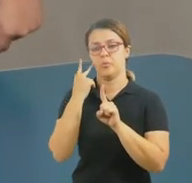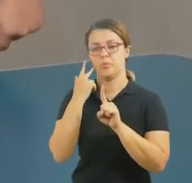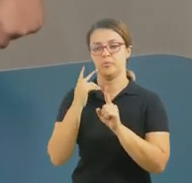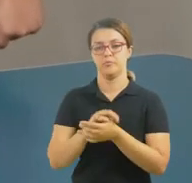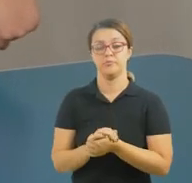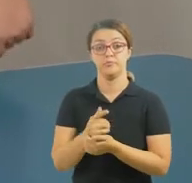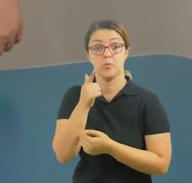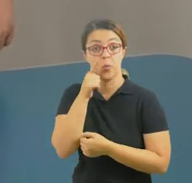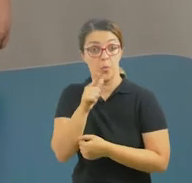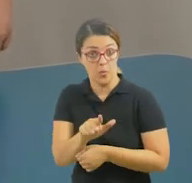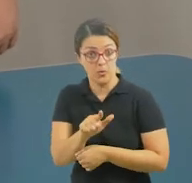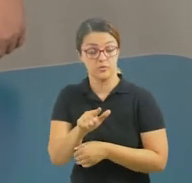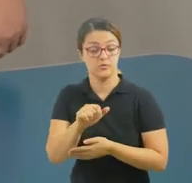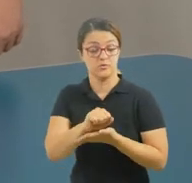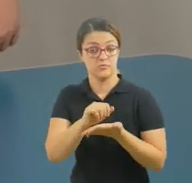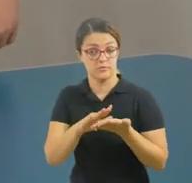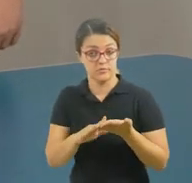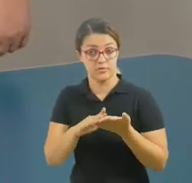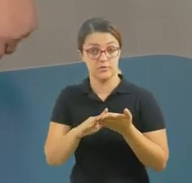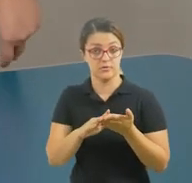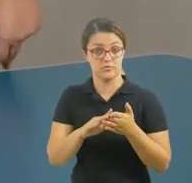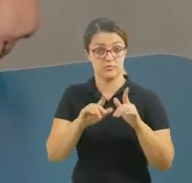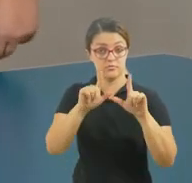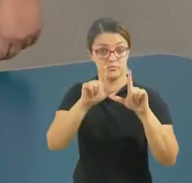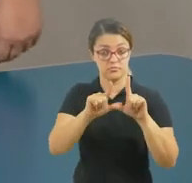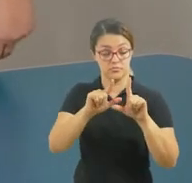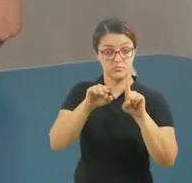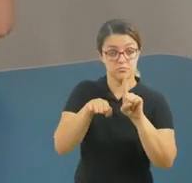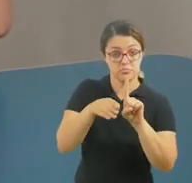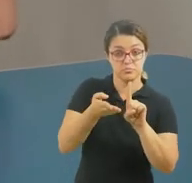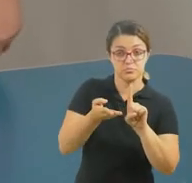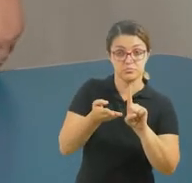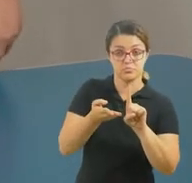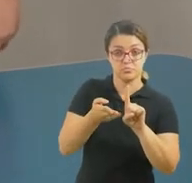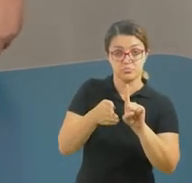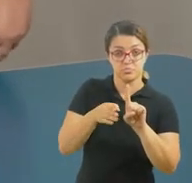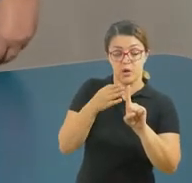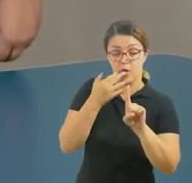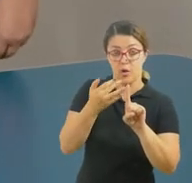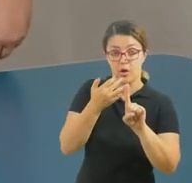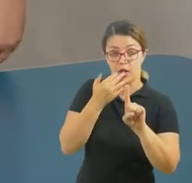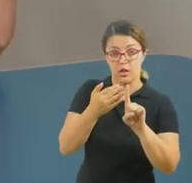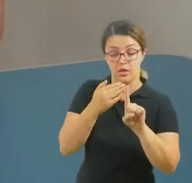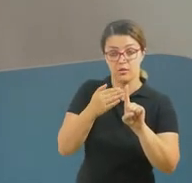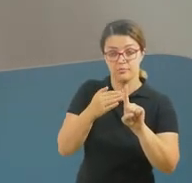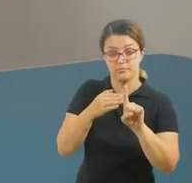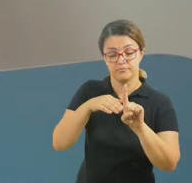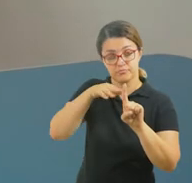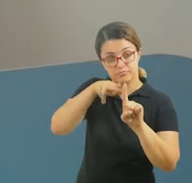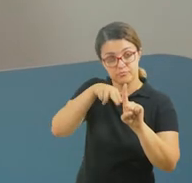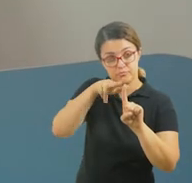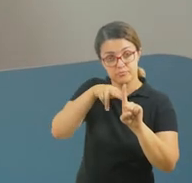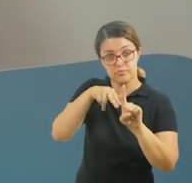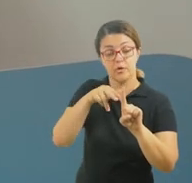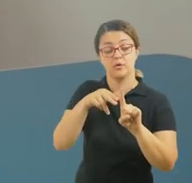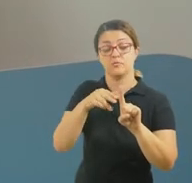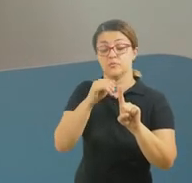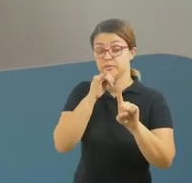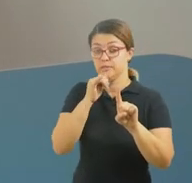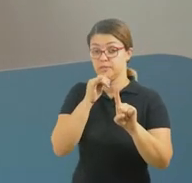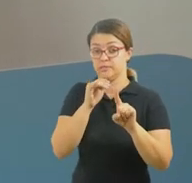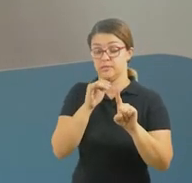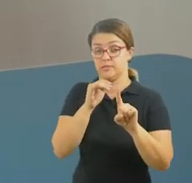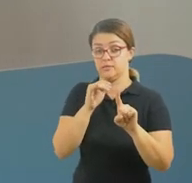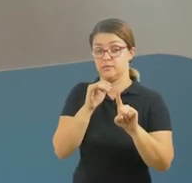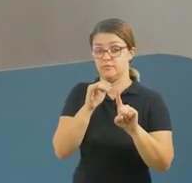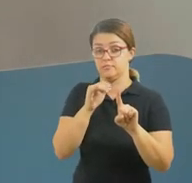Na outra atividade, você vai pintar os termômetros com a temperatura de cada aluno. Então, ele já deu o exemplo aqui, ó. A